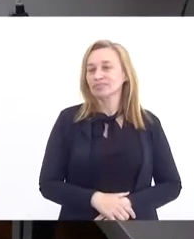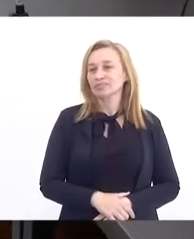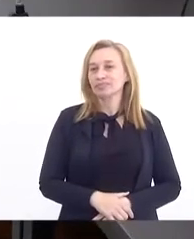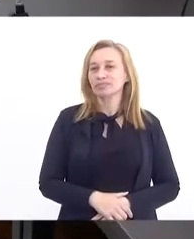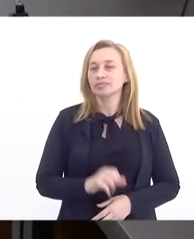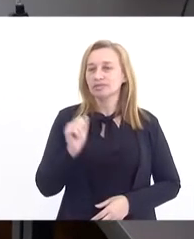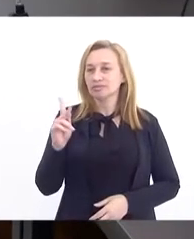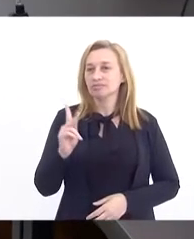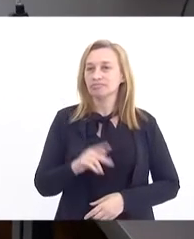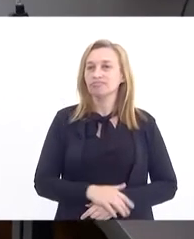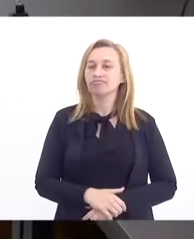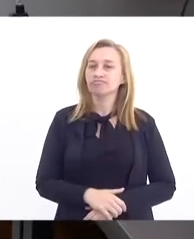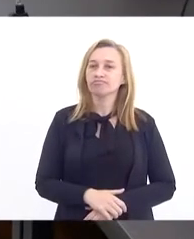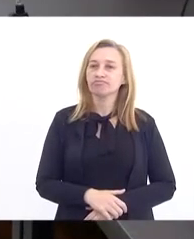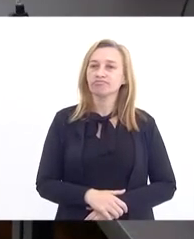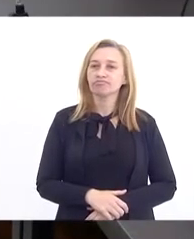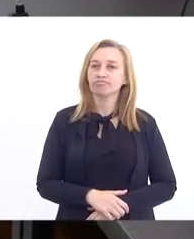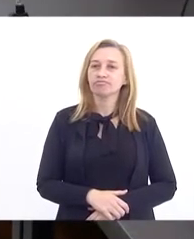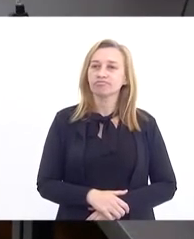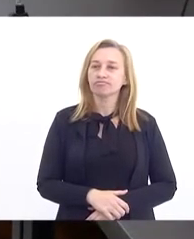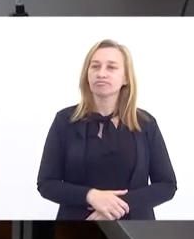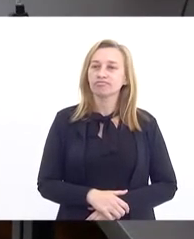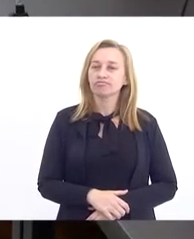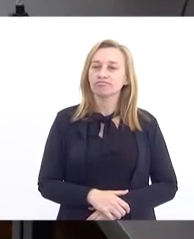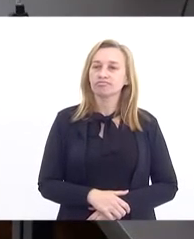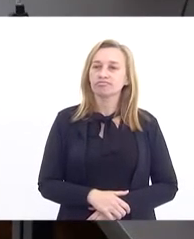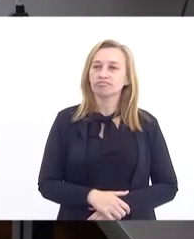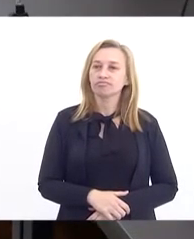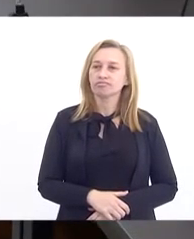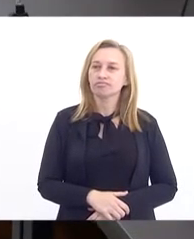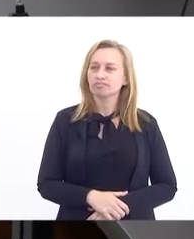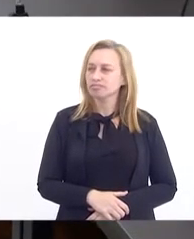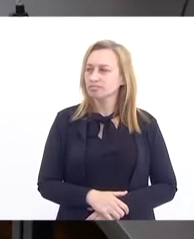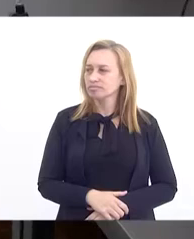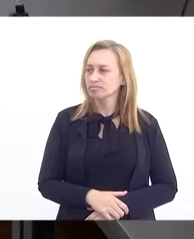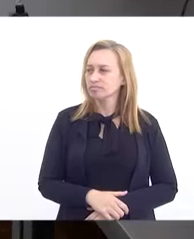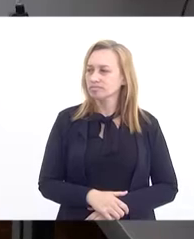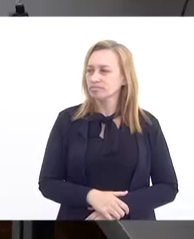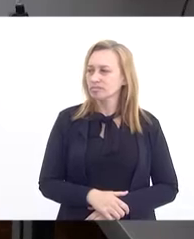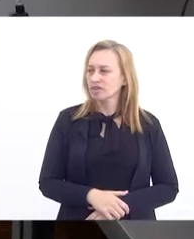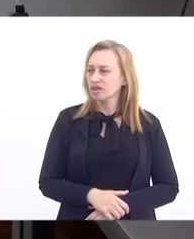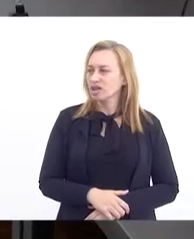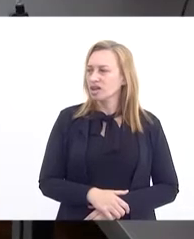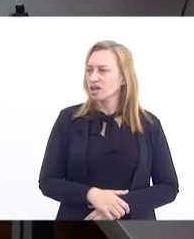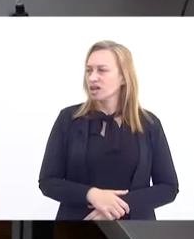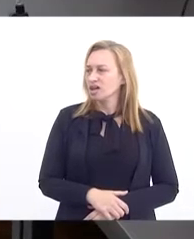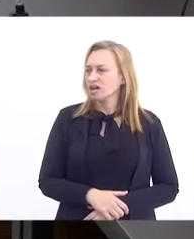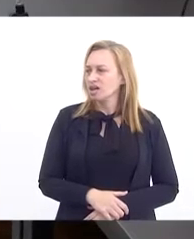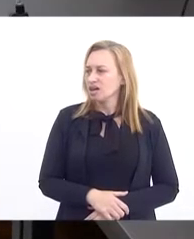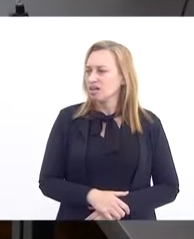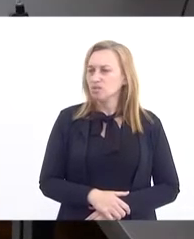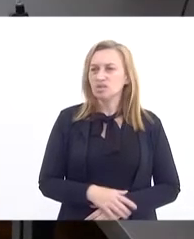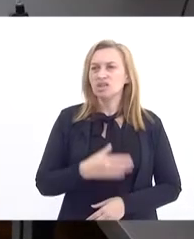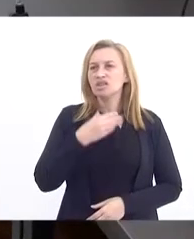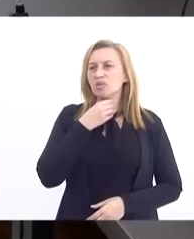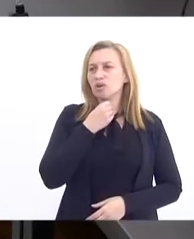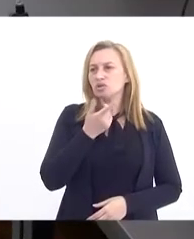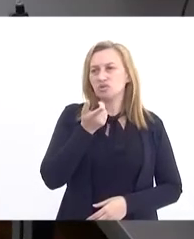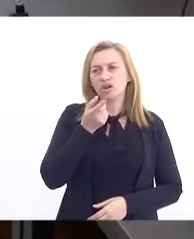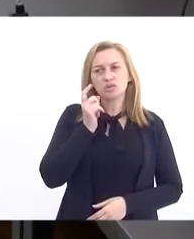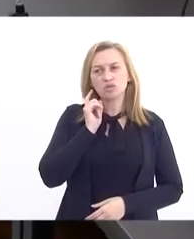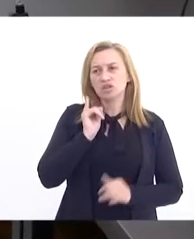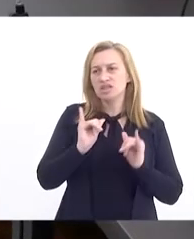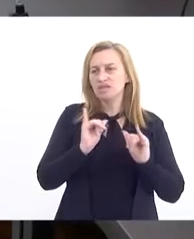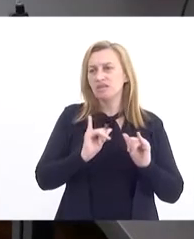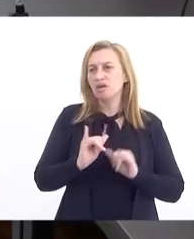Ok. Então, instituído o favorável com subemendas das emendas 1, 2 e 3. É